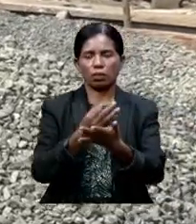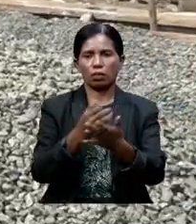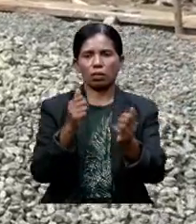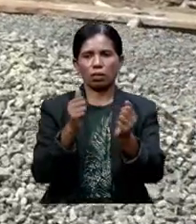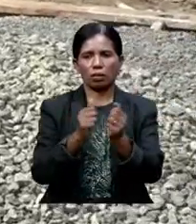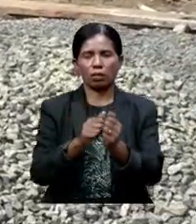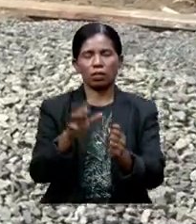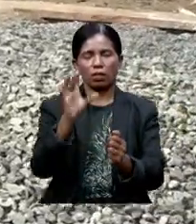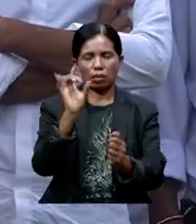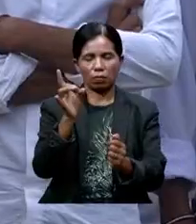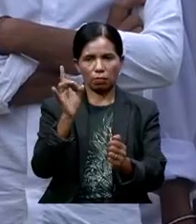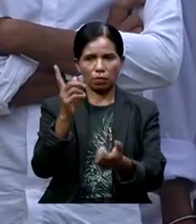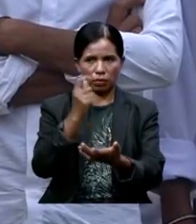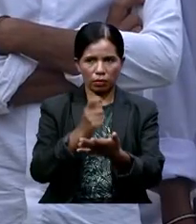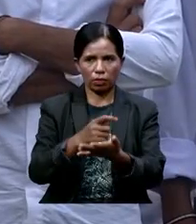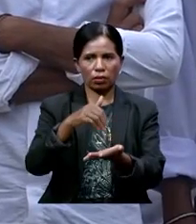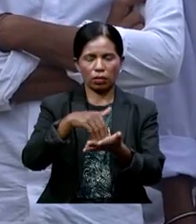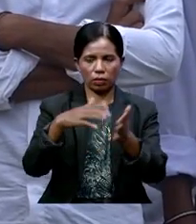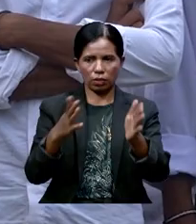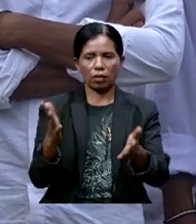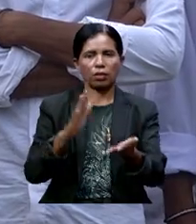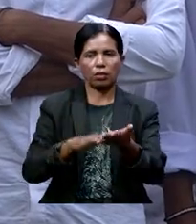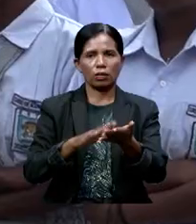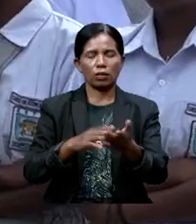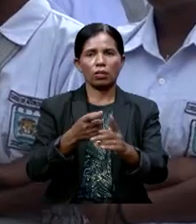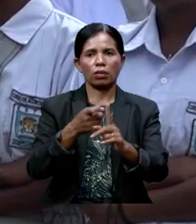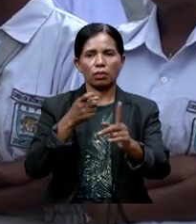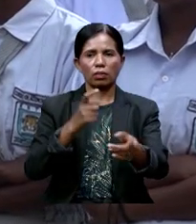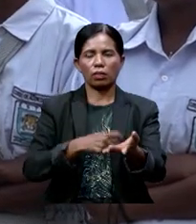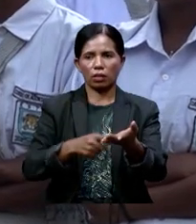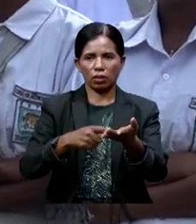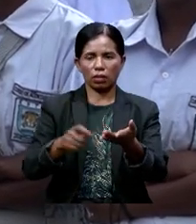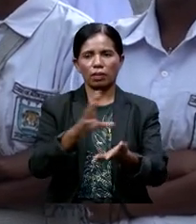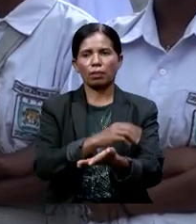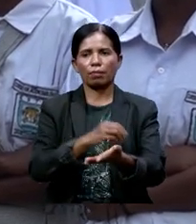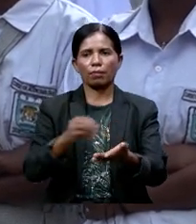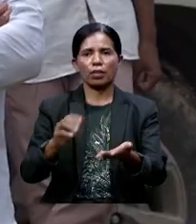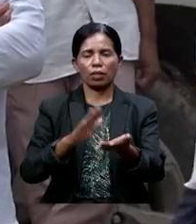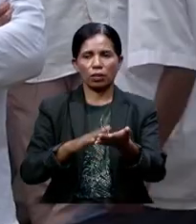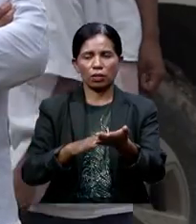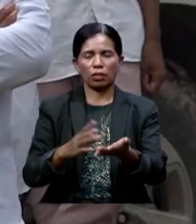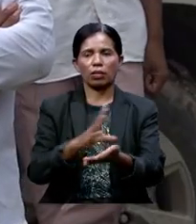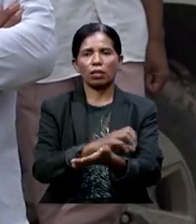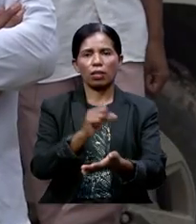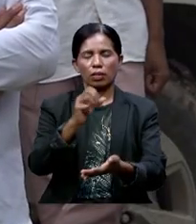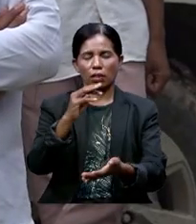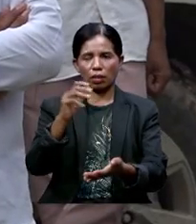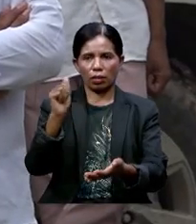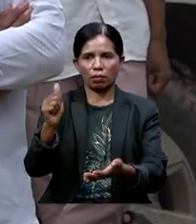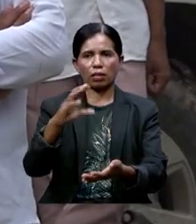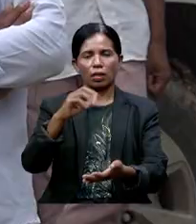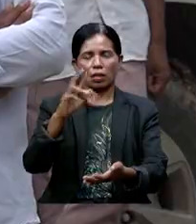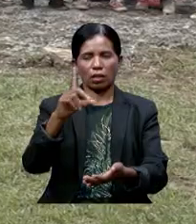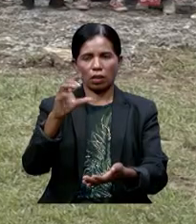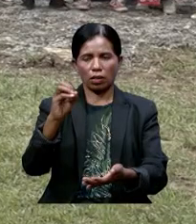Rihun Ualonolo. Tadão Ne, estudante de escola refere, composto o técnico vocacional na Escola Secundária Geral Público Carlos